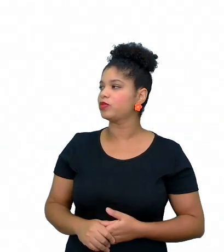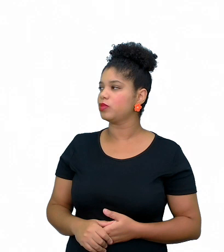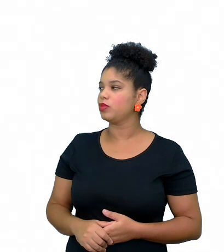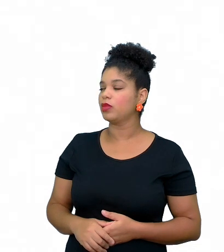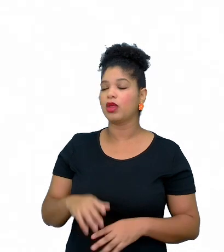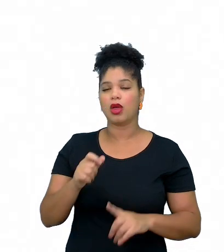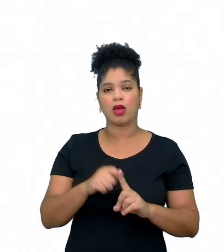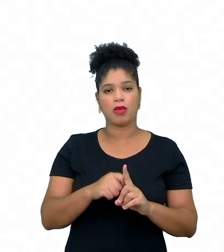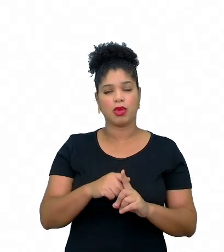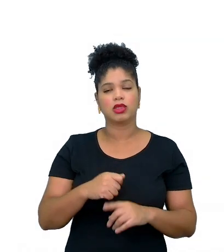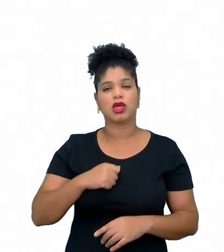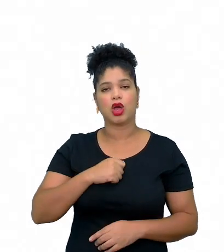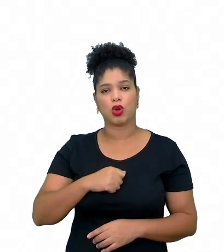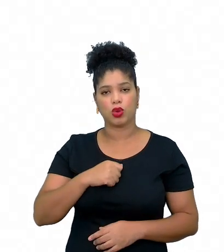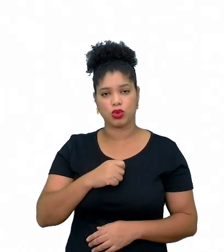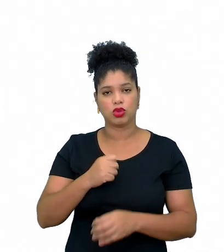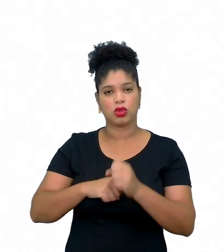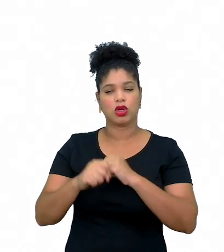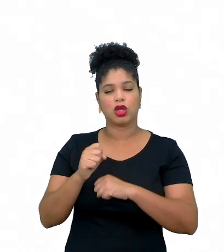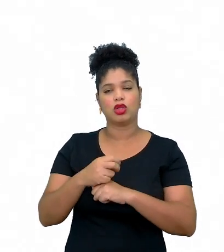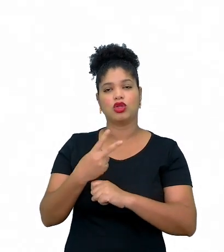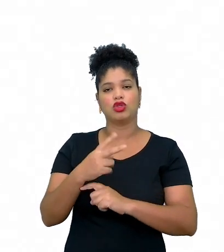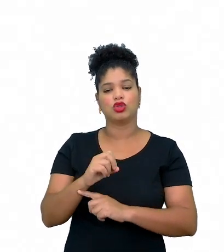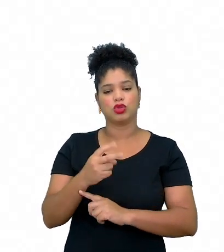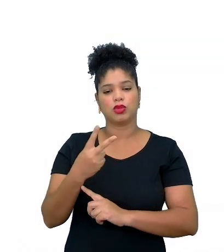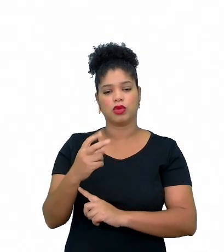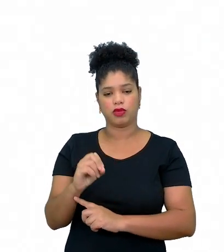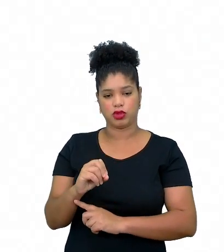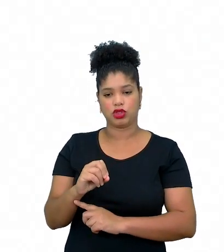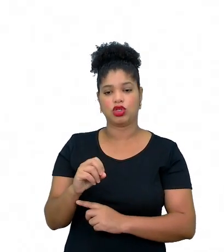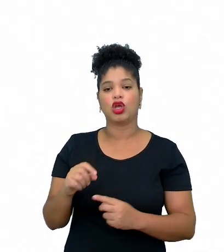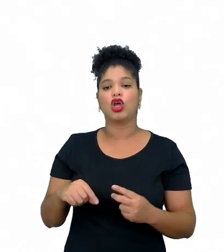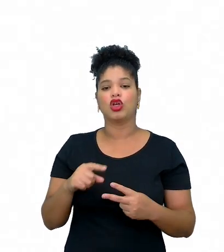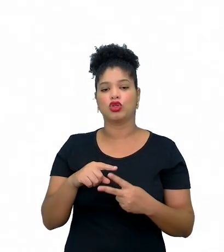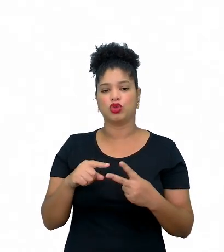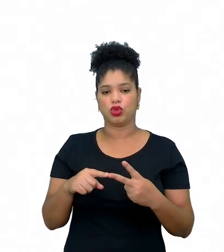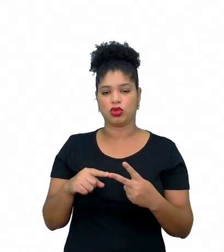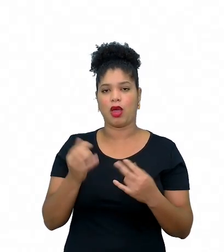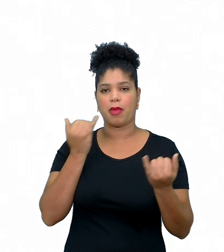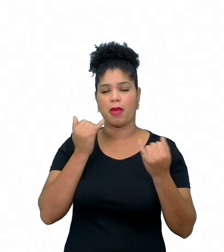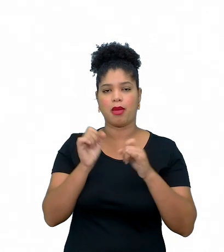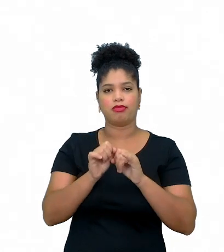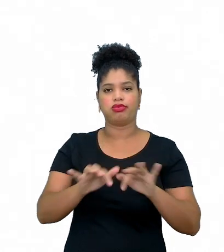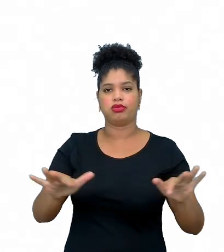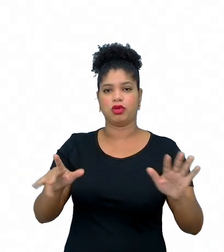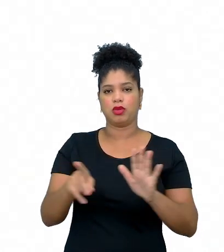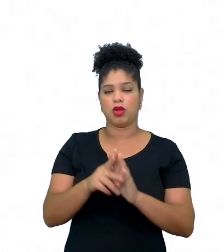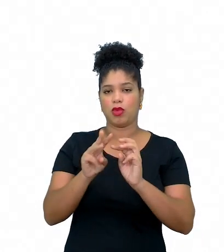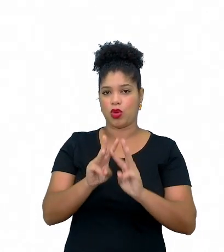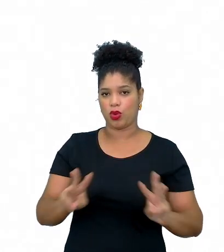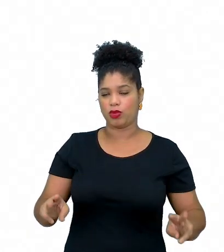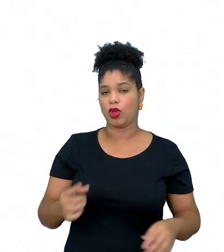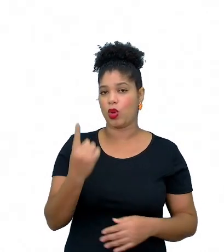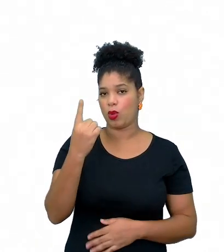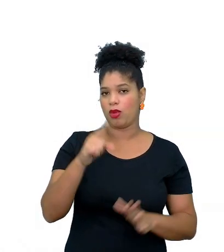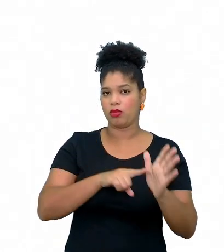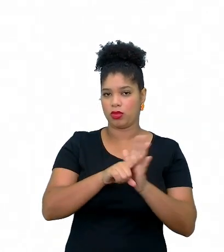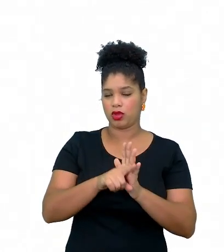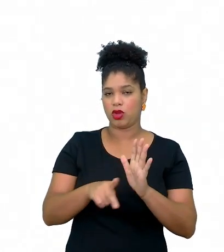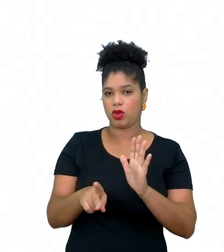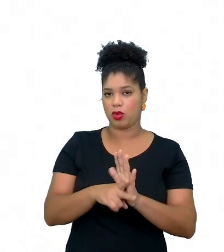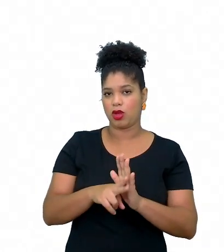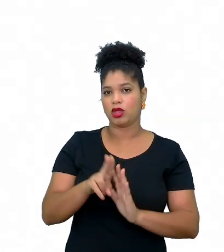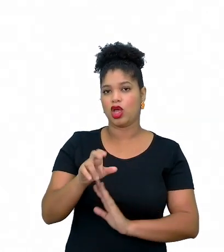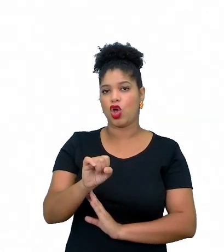2020, 2 notícias circularam na internet sobre o mesmo tema. Uma pesquisa desenvolvida pela USP. A notícia A, em poucos dias,